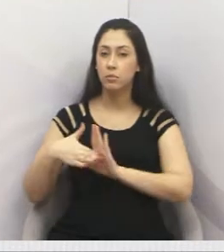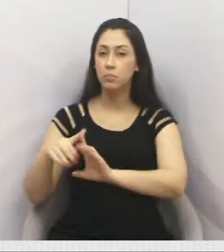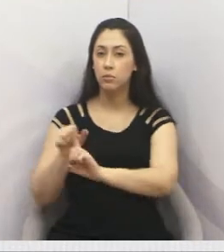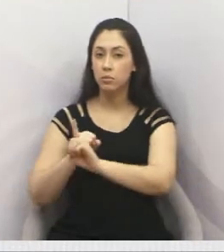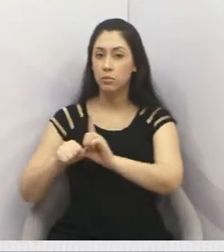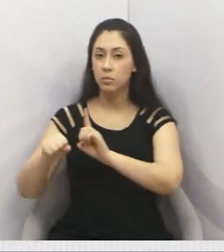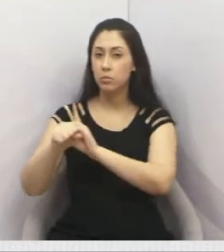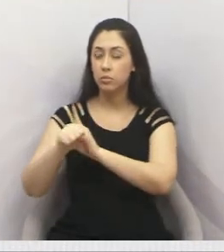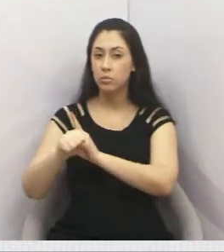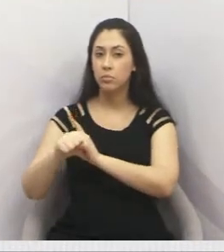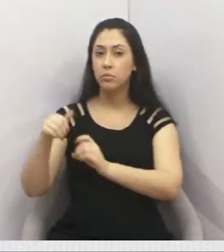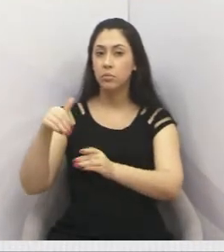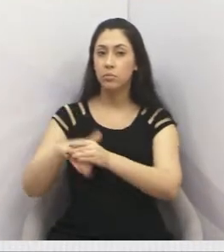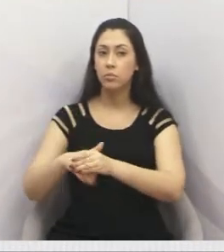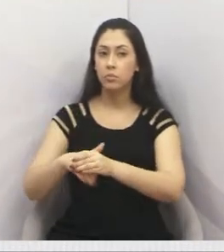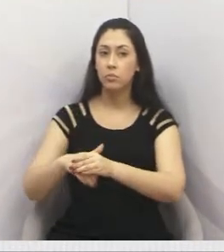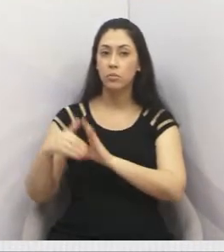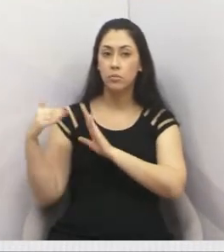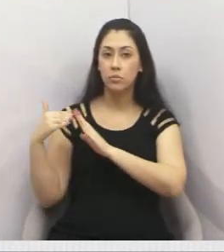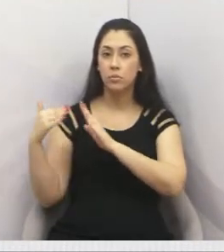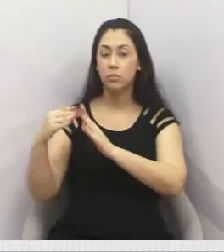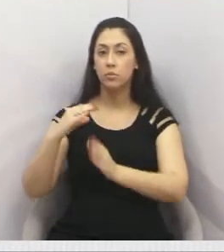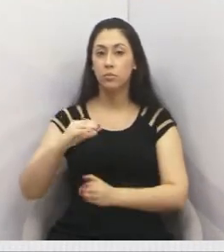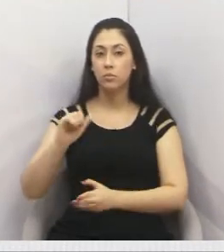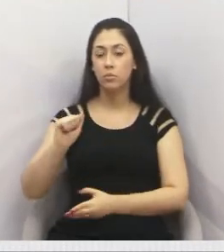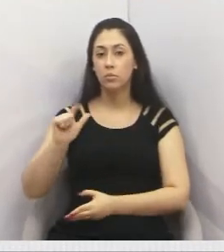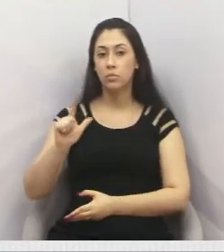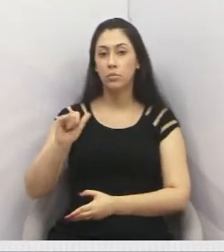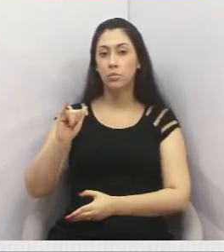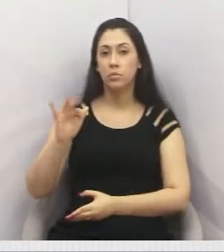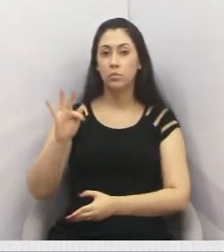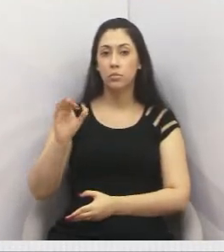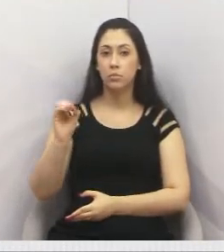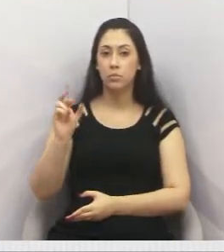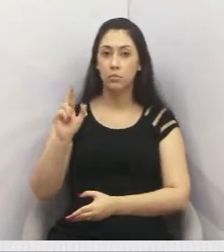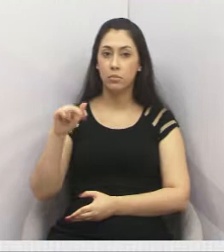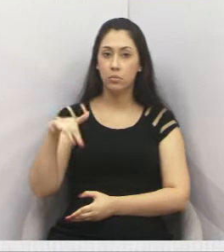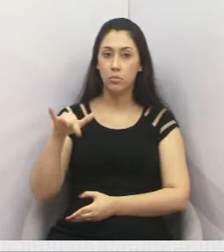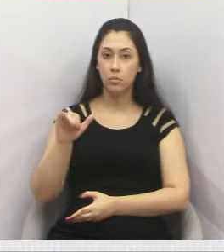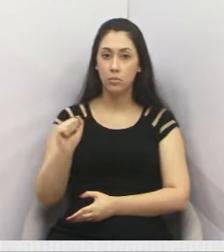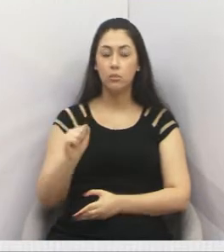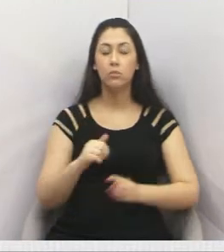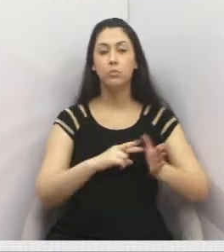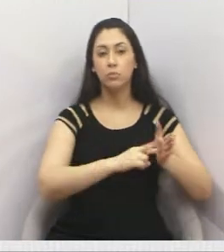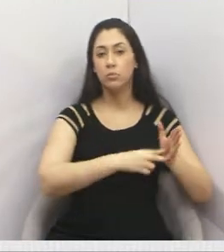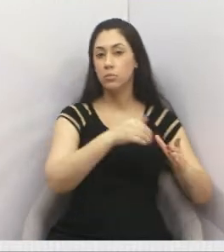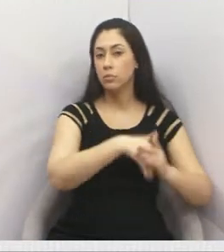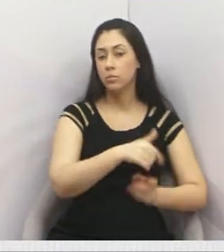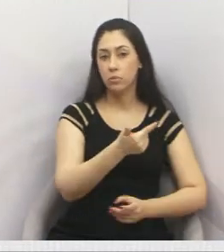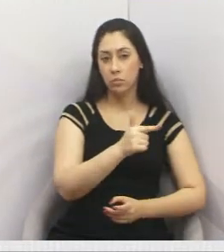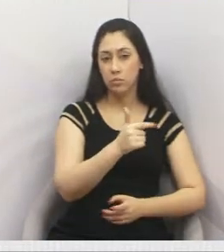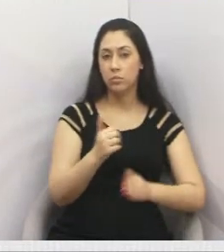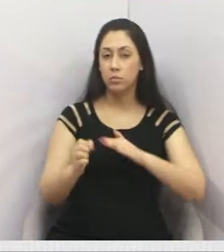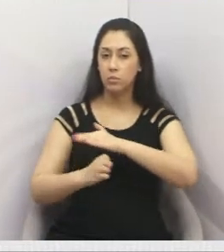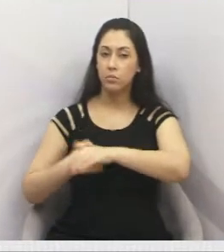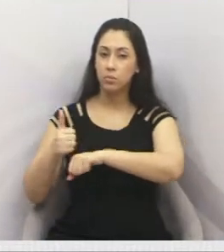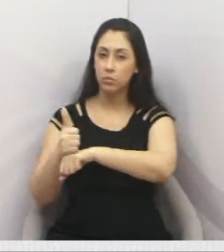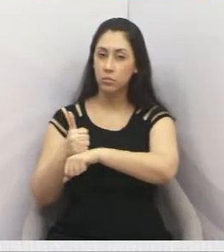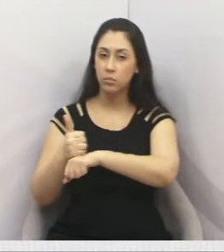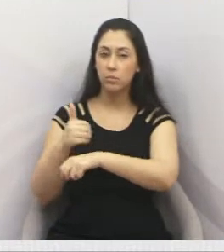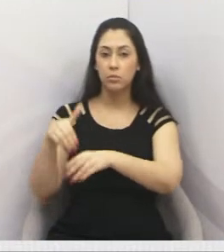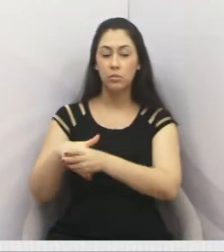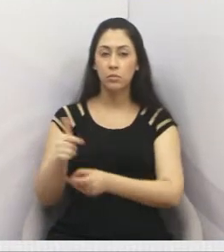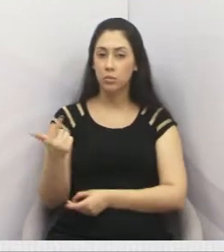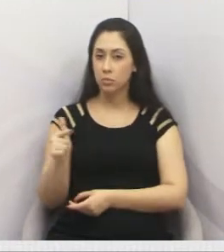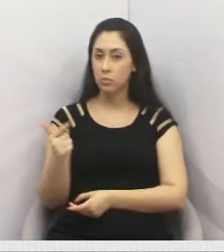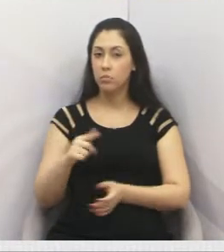Movimentos populares, Associação dos Moradores do Parque Califórnia, entidades de classe sindical em branco, empresas e entidades profissionais em